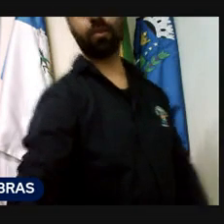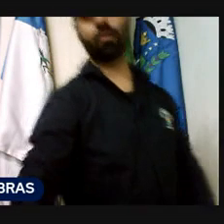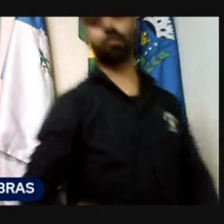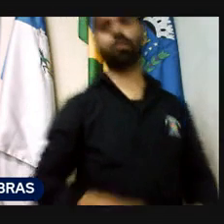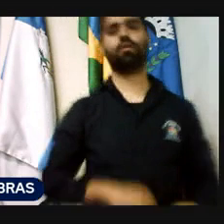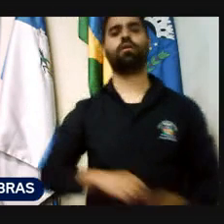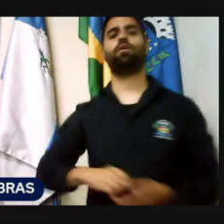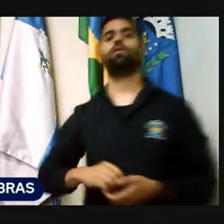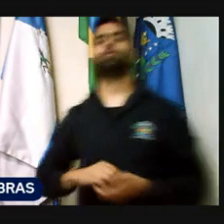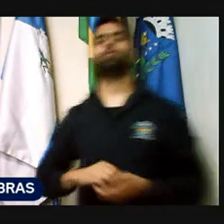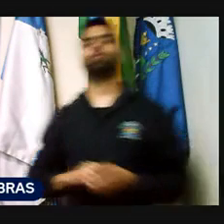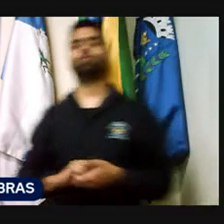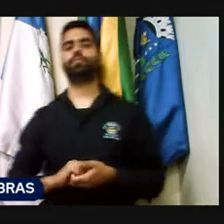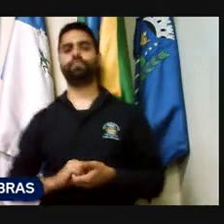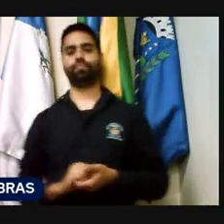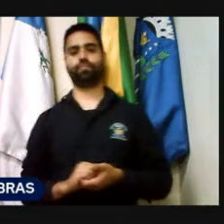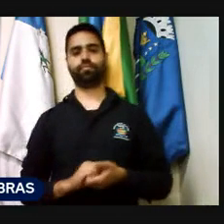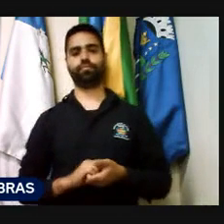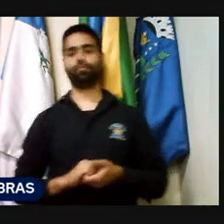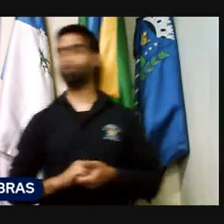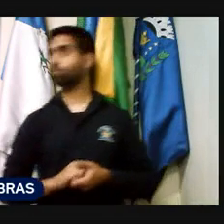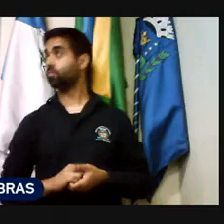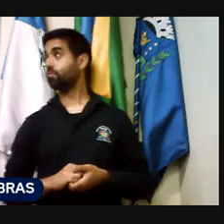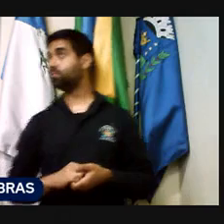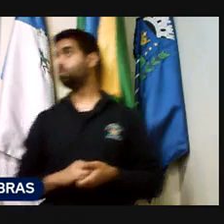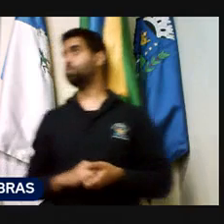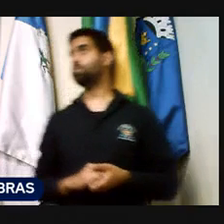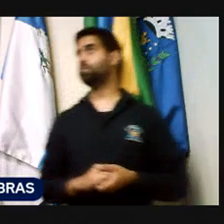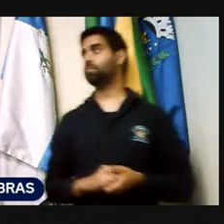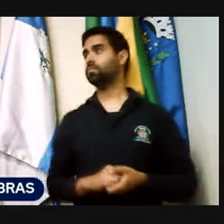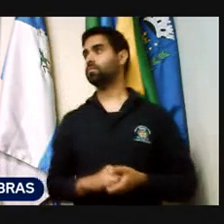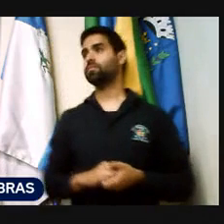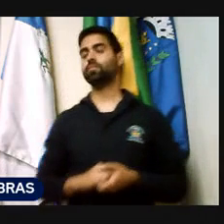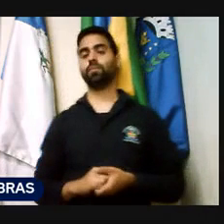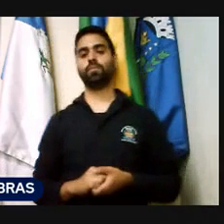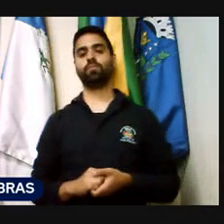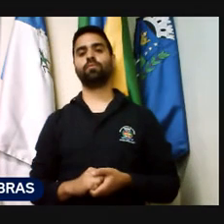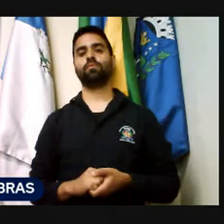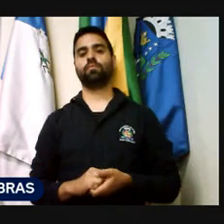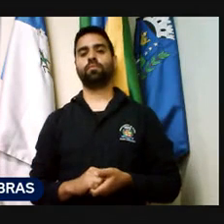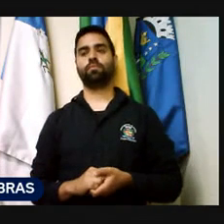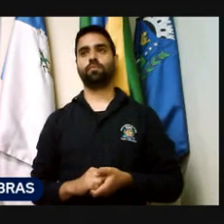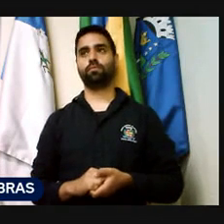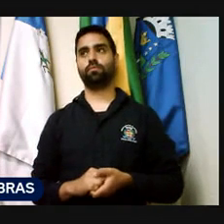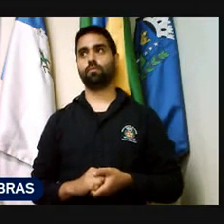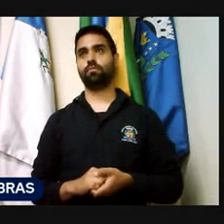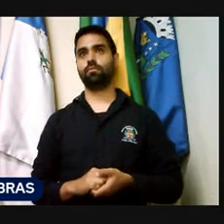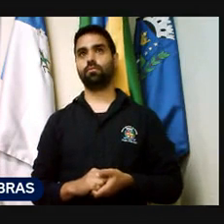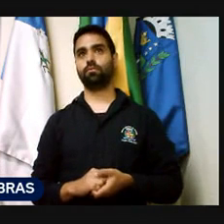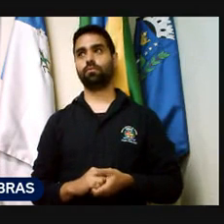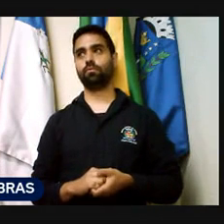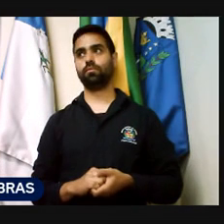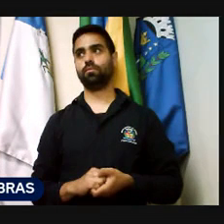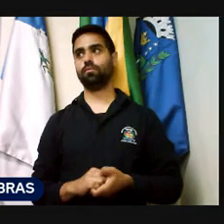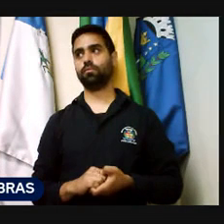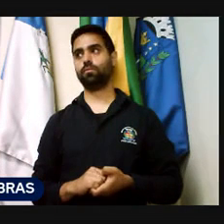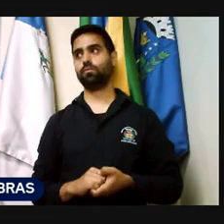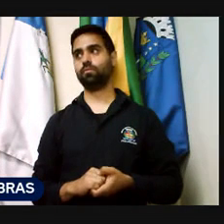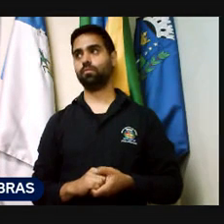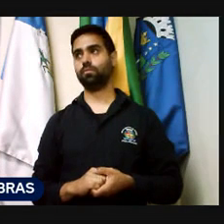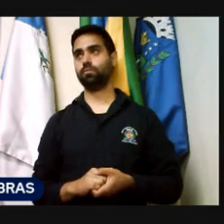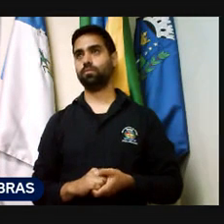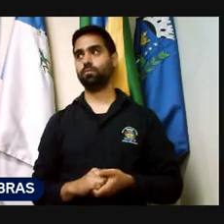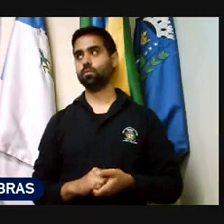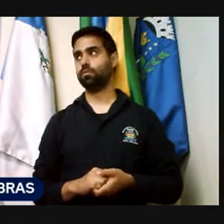Eduardo Ranque, Fabiane Vasconcelos presente, vereador Fábio Antônio, vereador José Mauri Ferreira Lima,